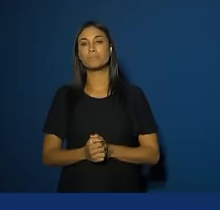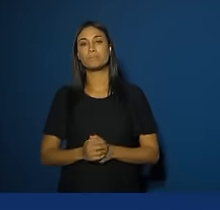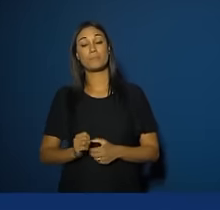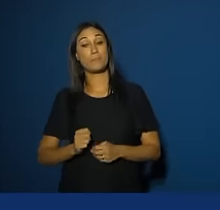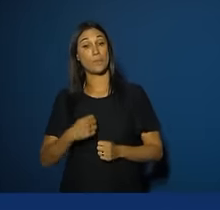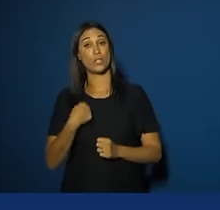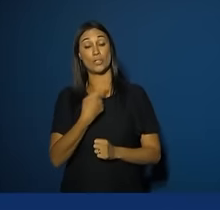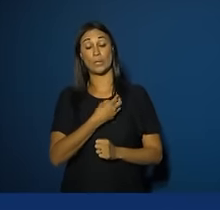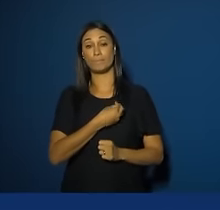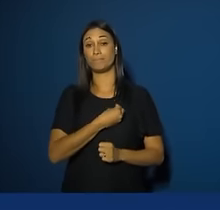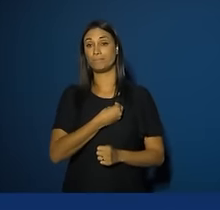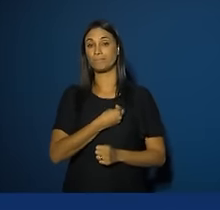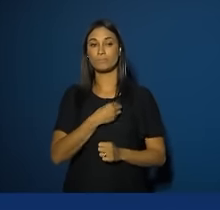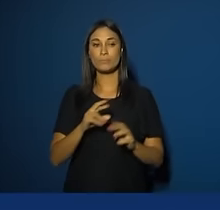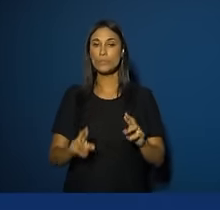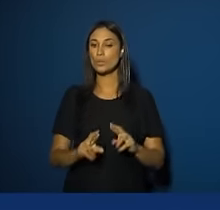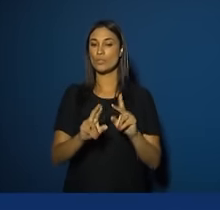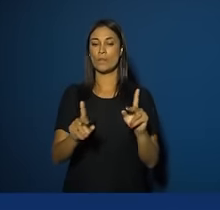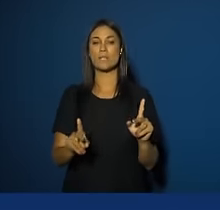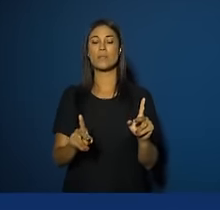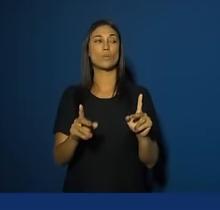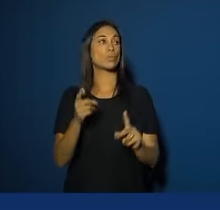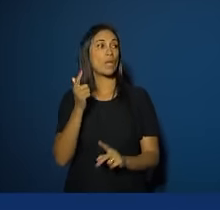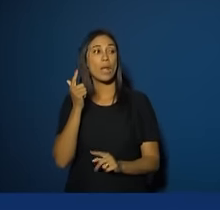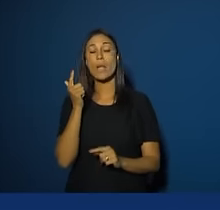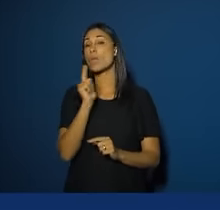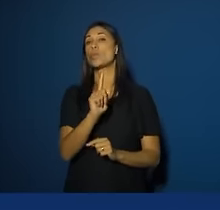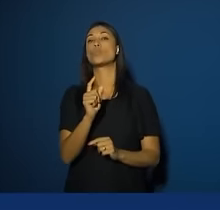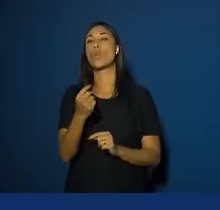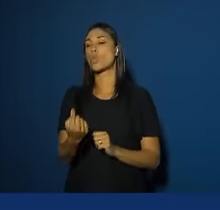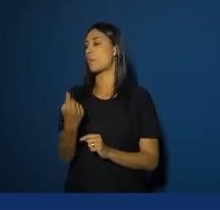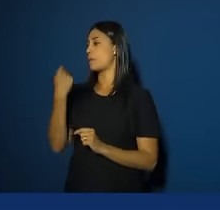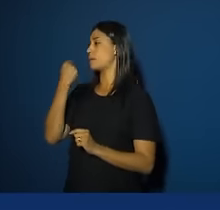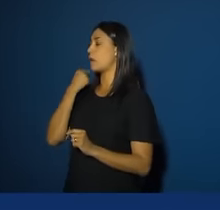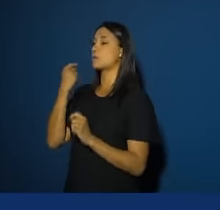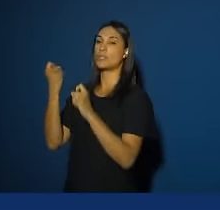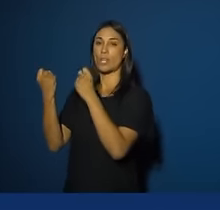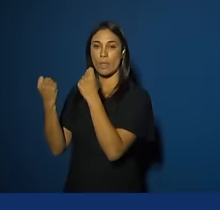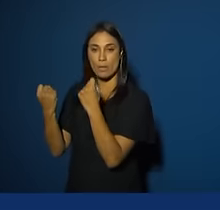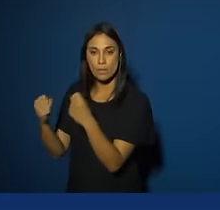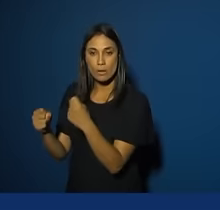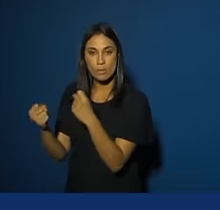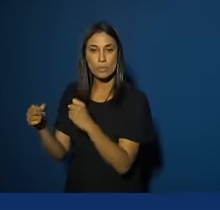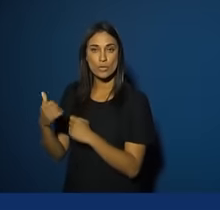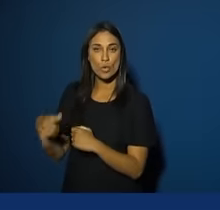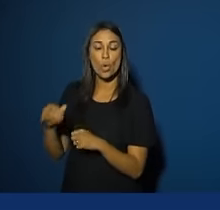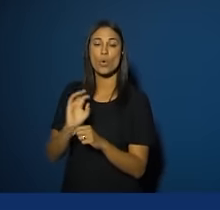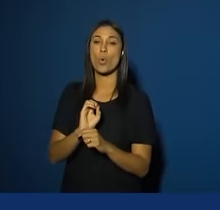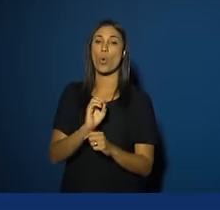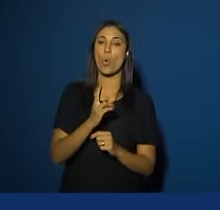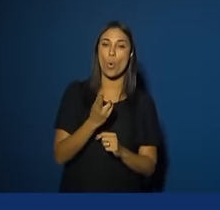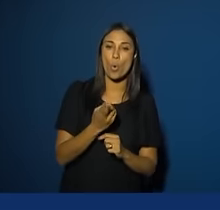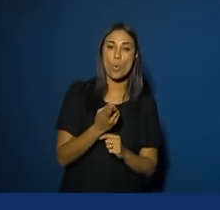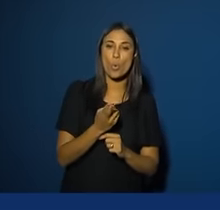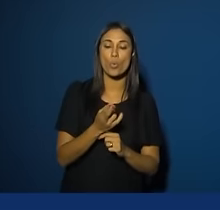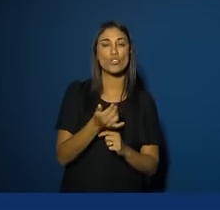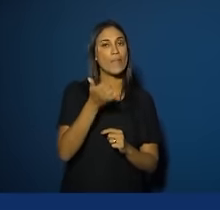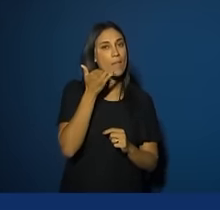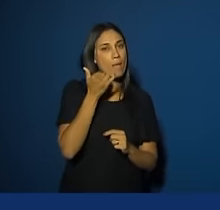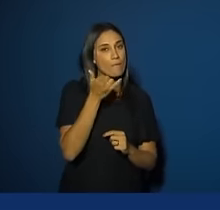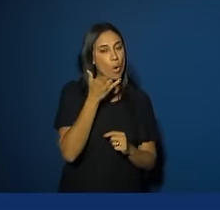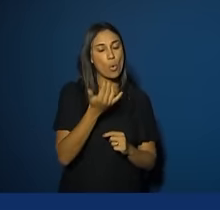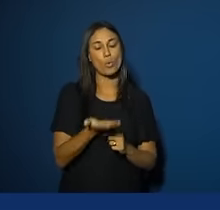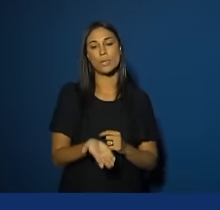vivendo uma diferença dos grandes ganhadores do passado, seja da indústria de oil ou de